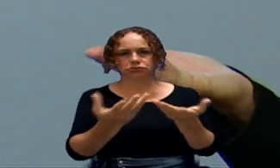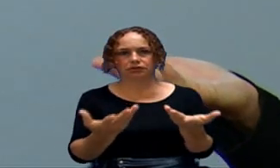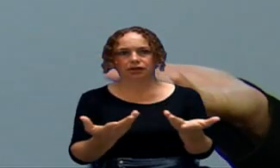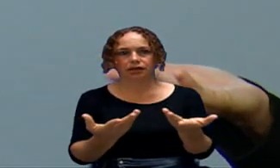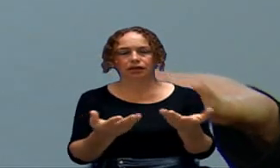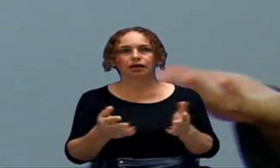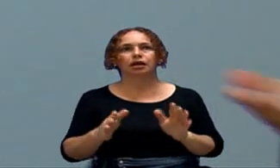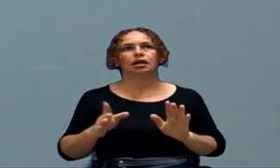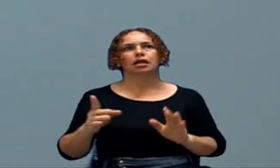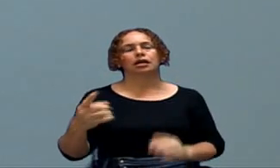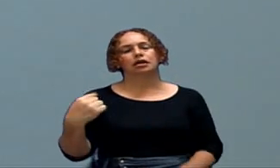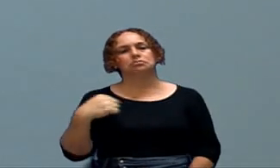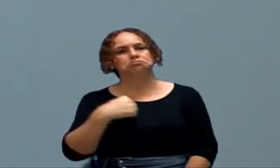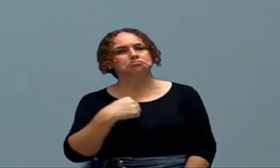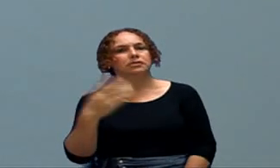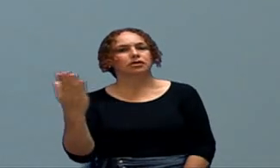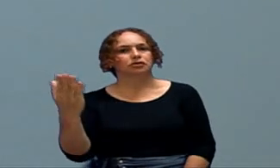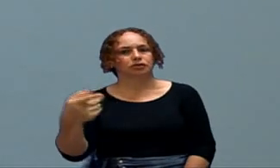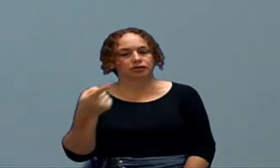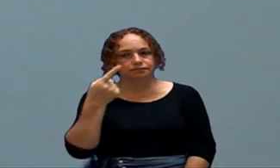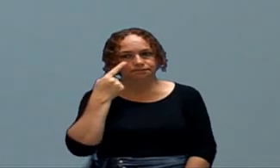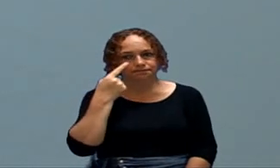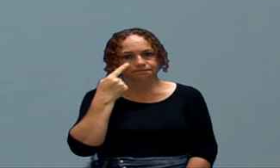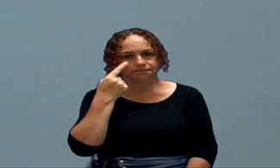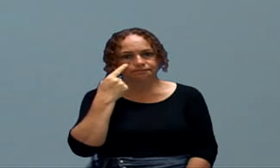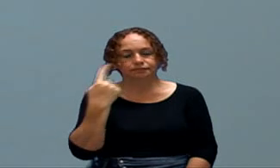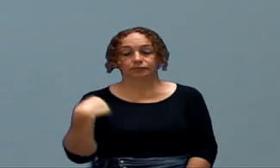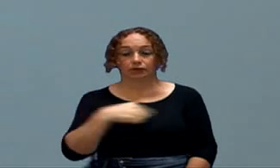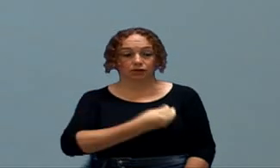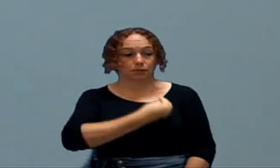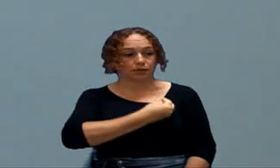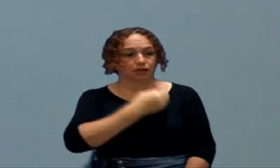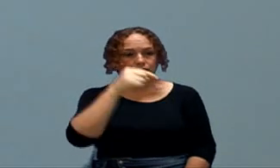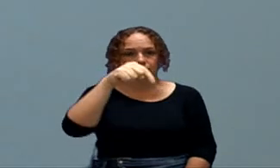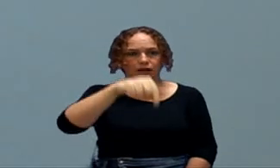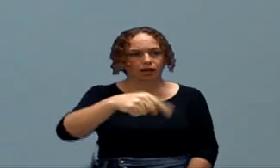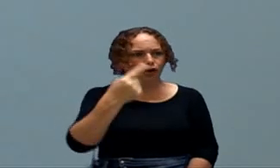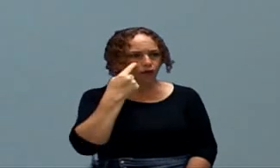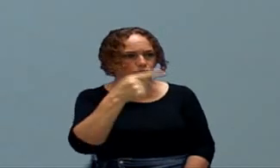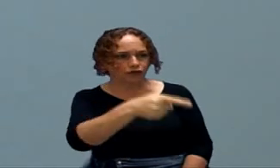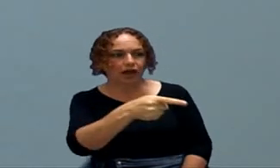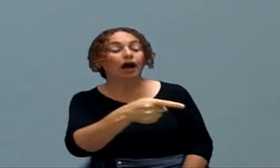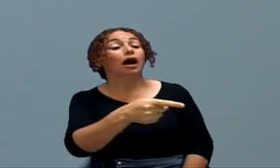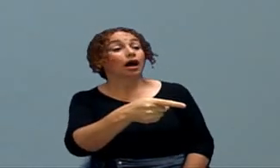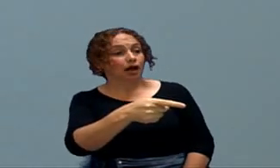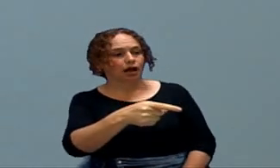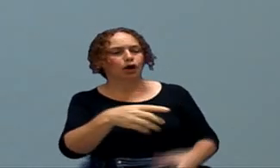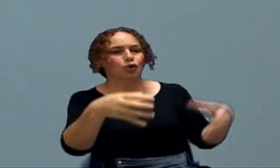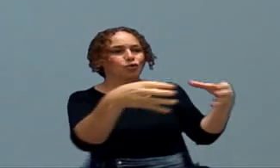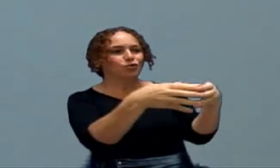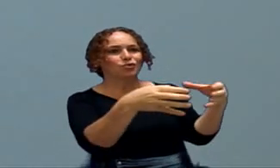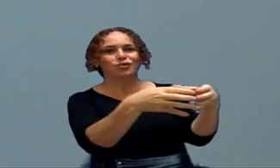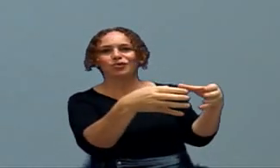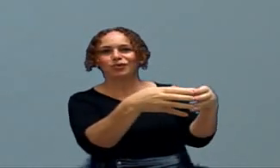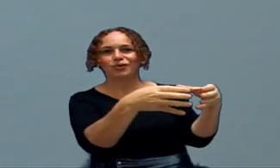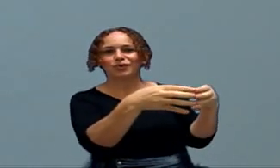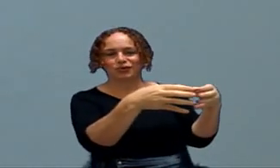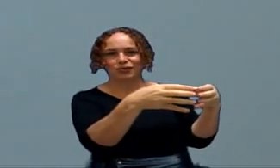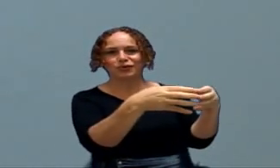temos presente, se eu não me engano, está o pessoal do Santuário dos Elefantes do Brasil, que é em